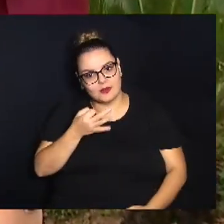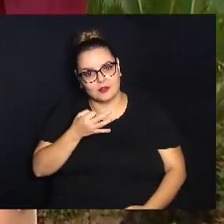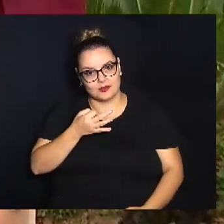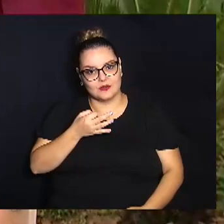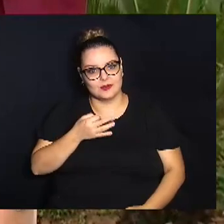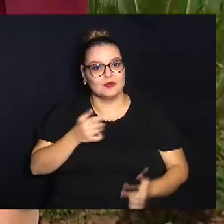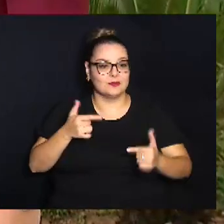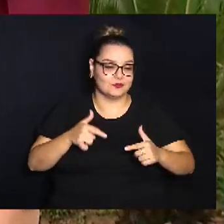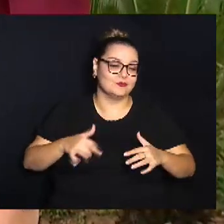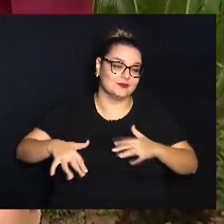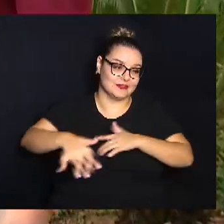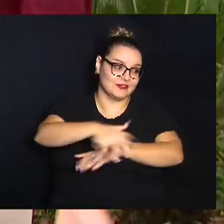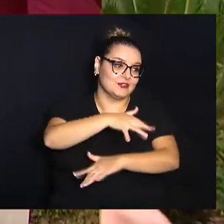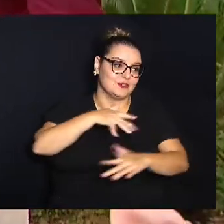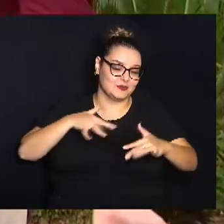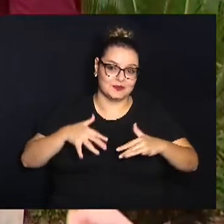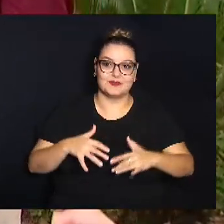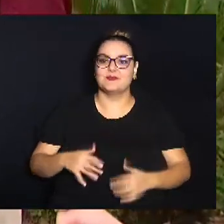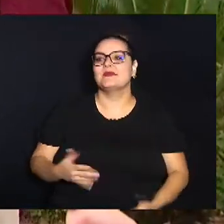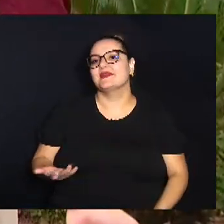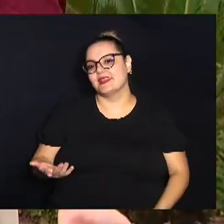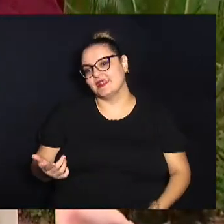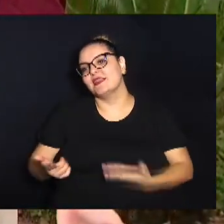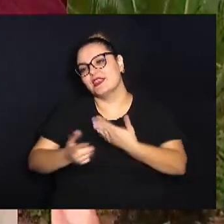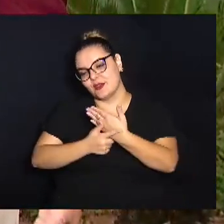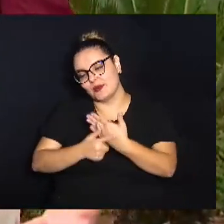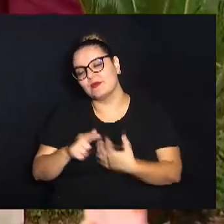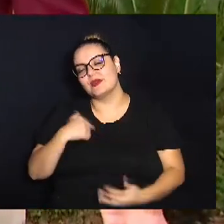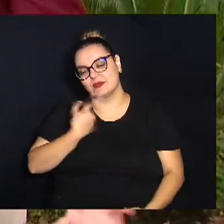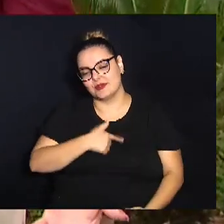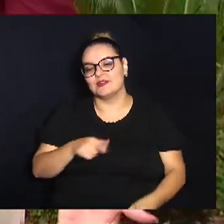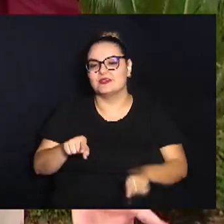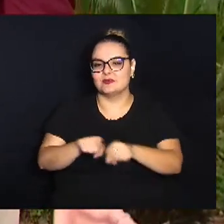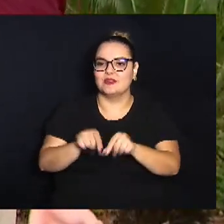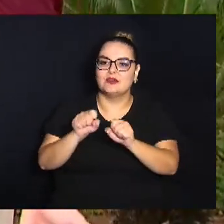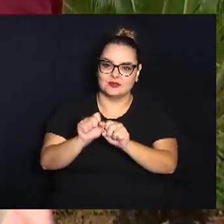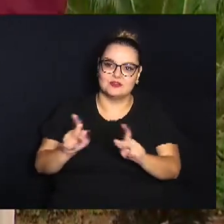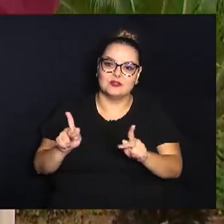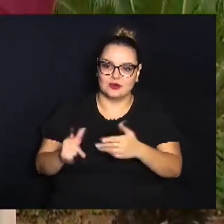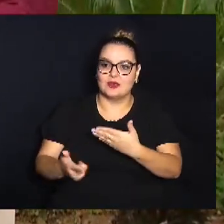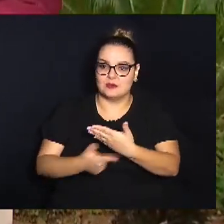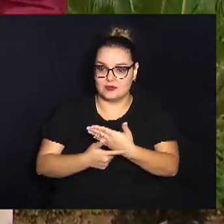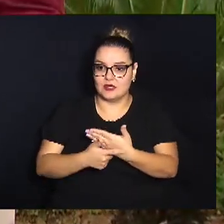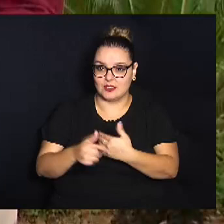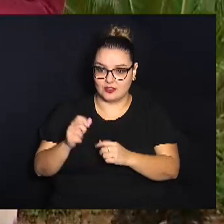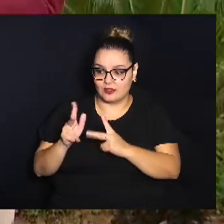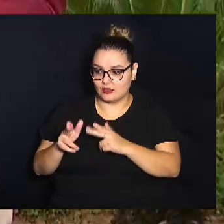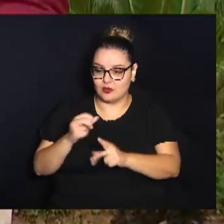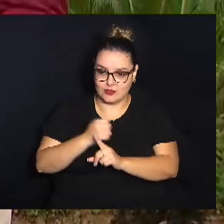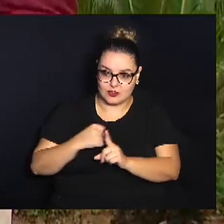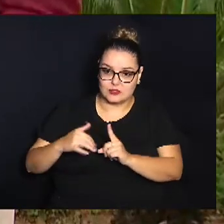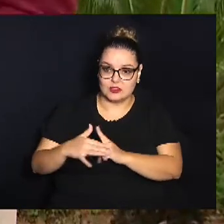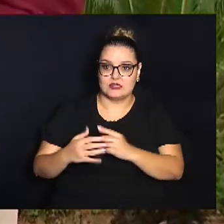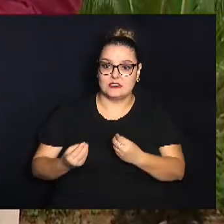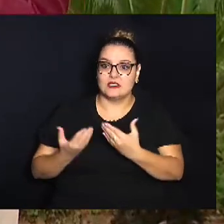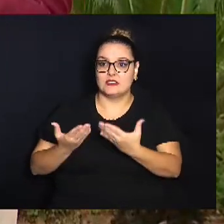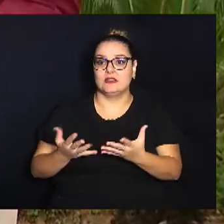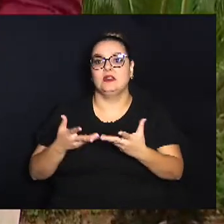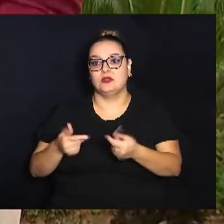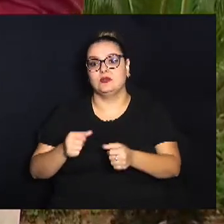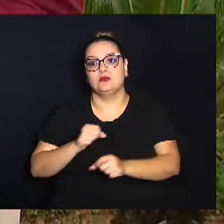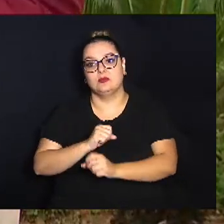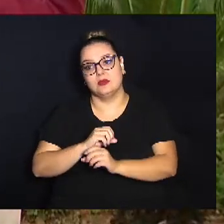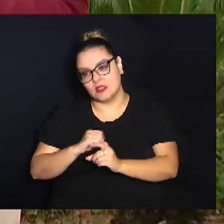grande circulação de pessoas, né? Não, e é o nosso papel também, né? O shopping também tem esse papel como sociedade, né? De entregar tudo isso para a